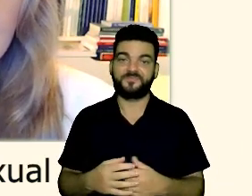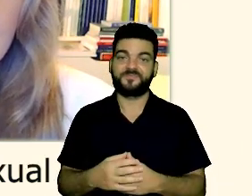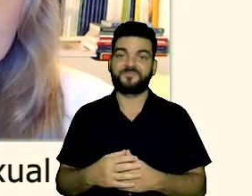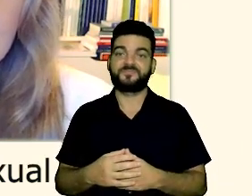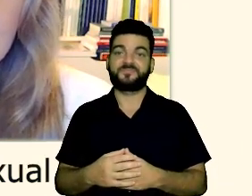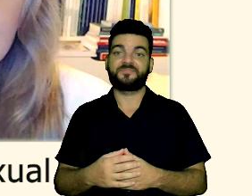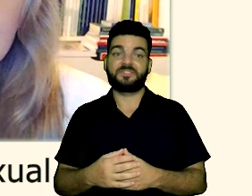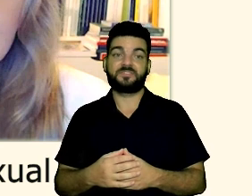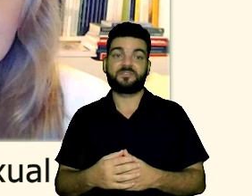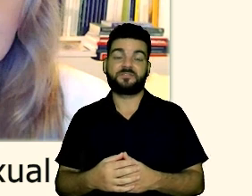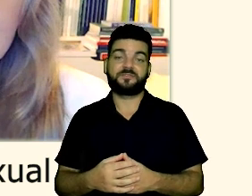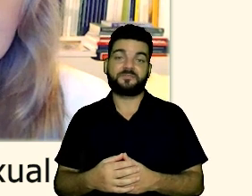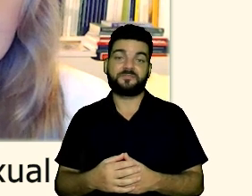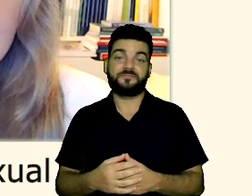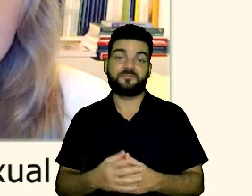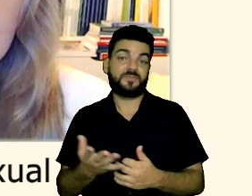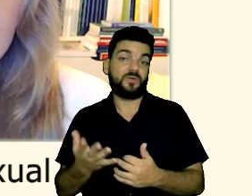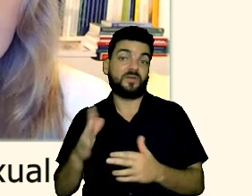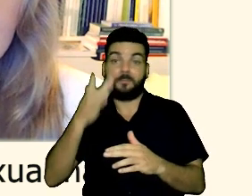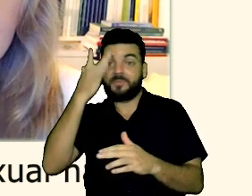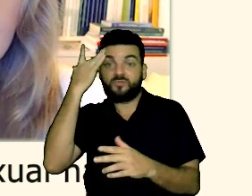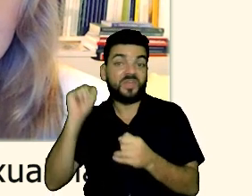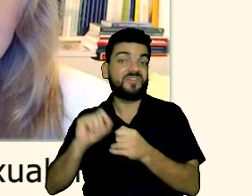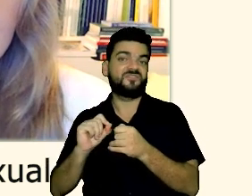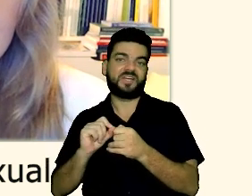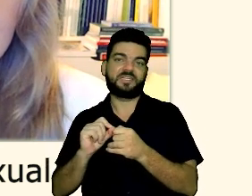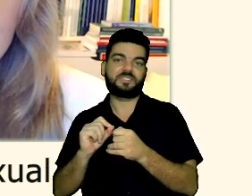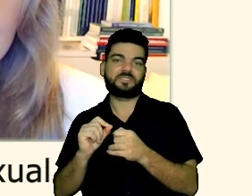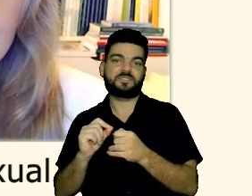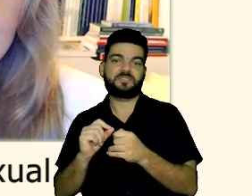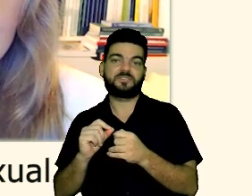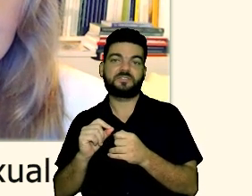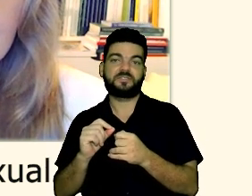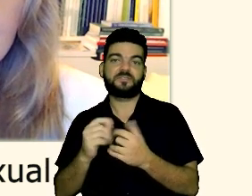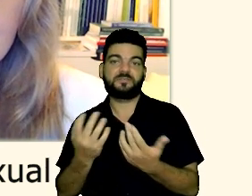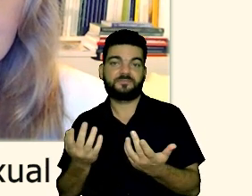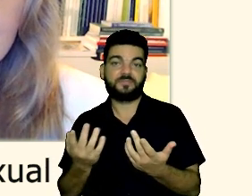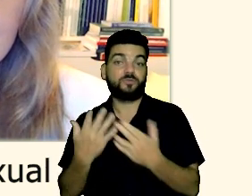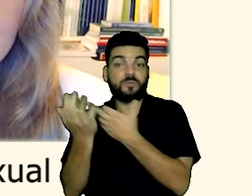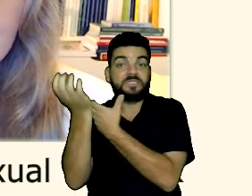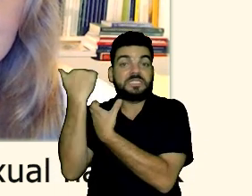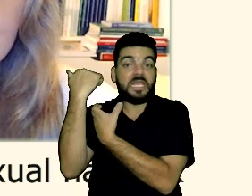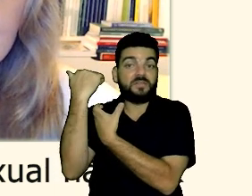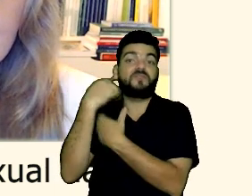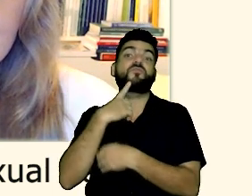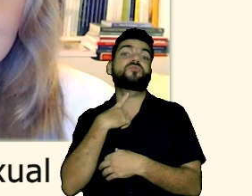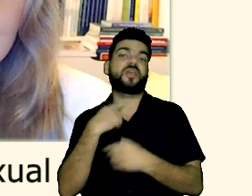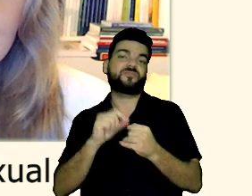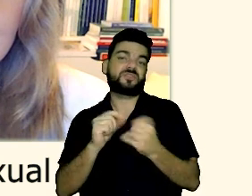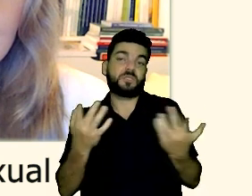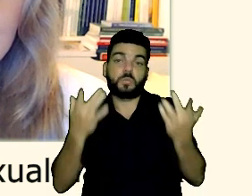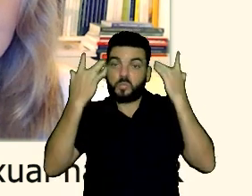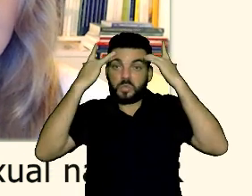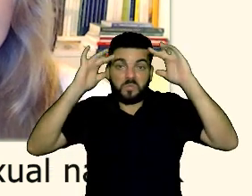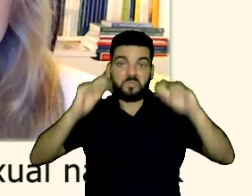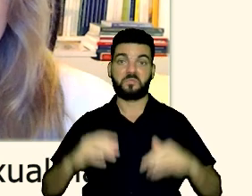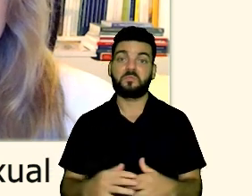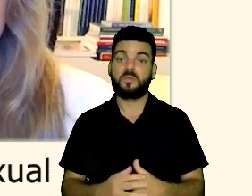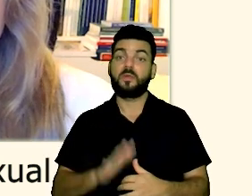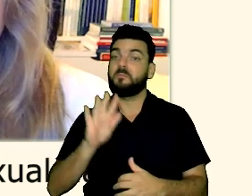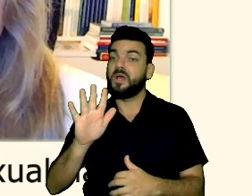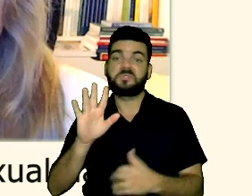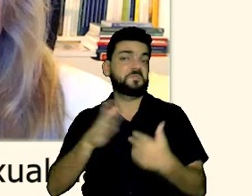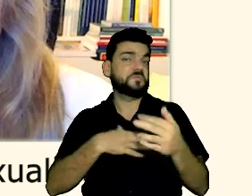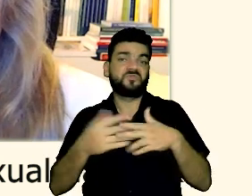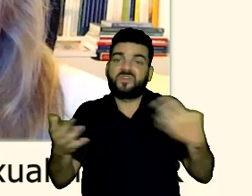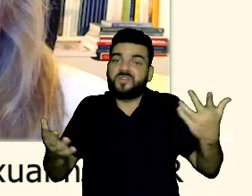seu interlocutor ali. Isso é a caracterização do assédio, ela independe dessa intencionalidade. Então, exatamente